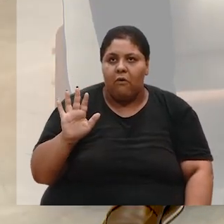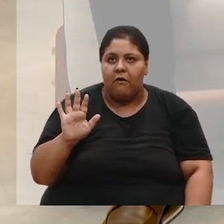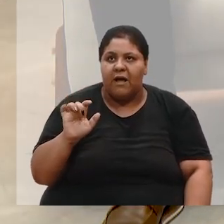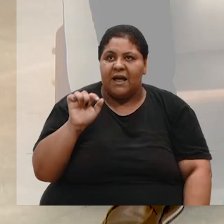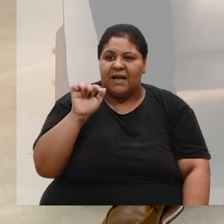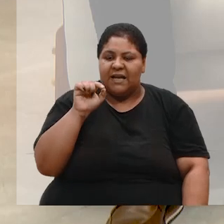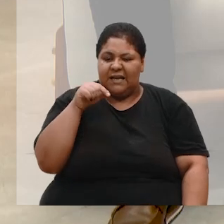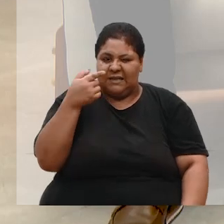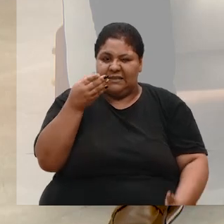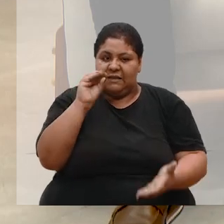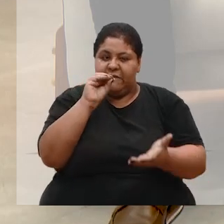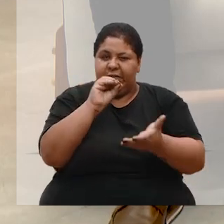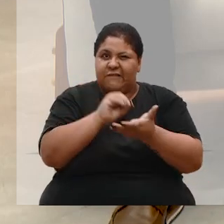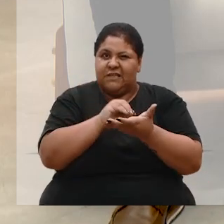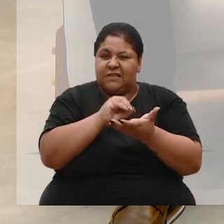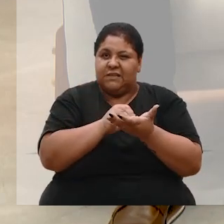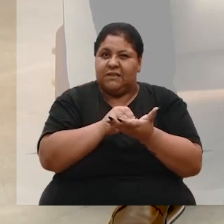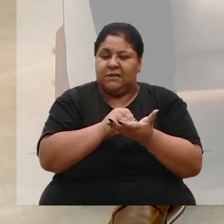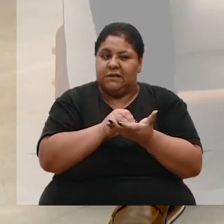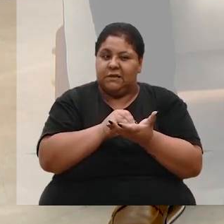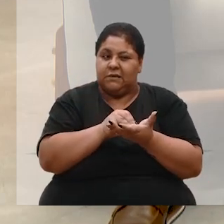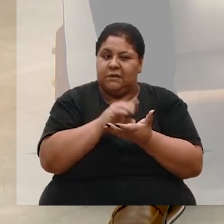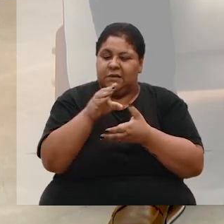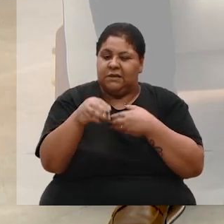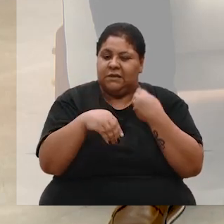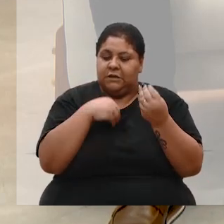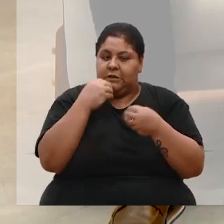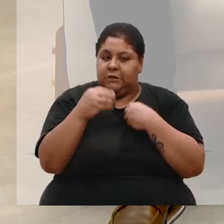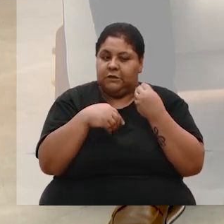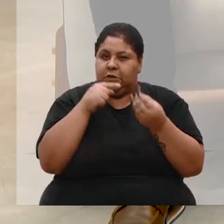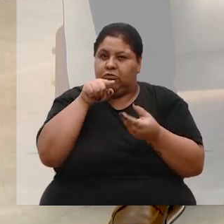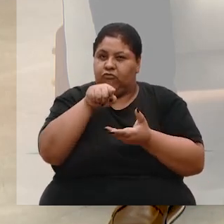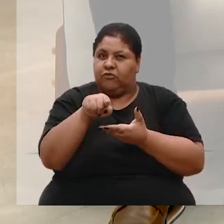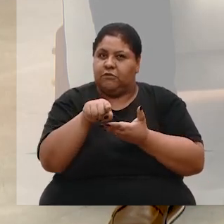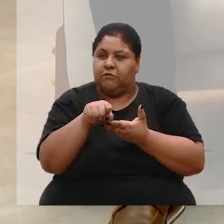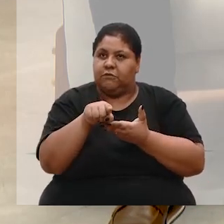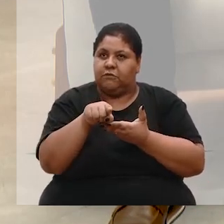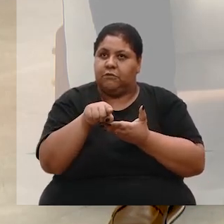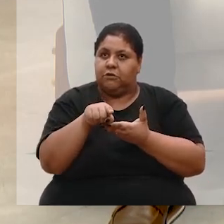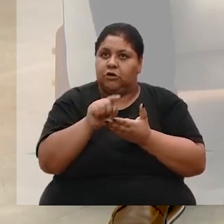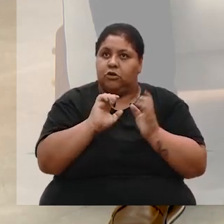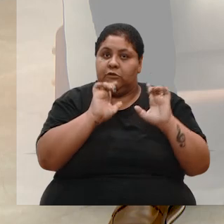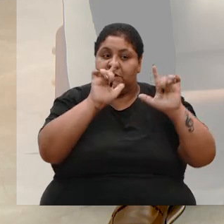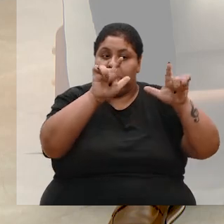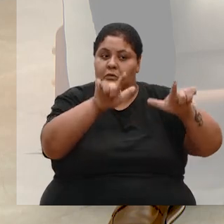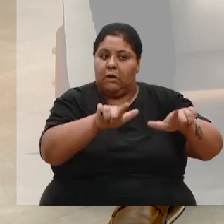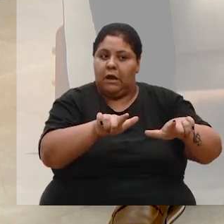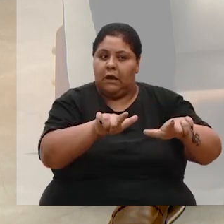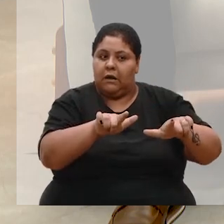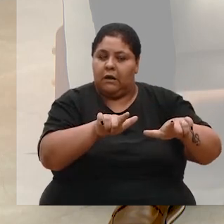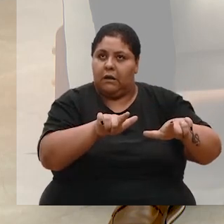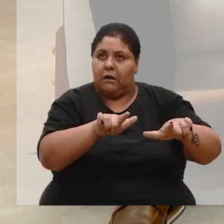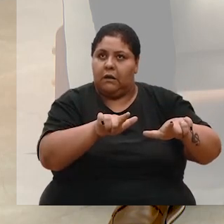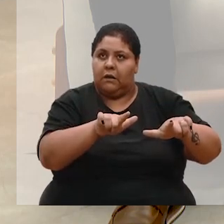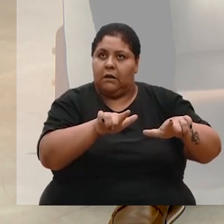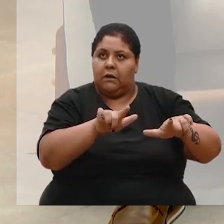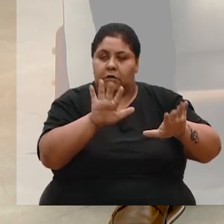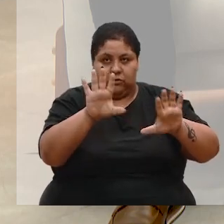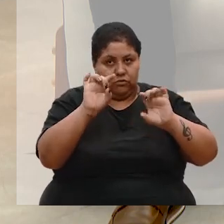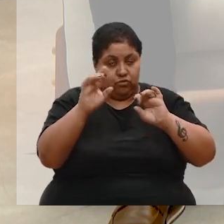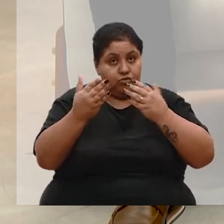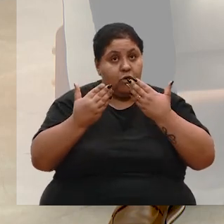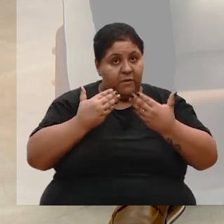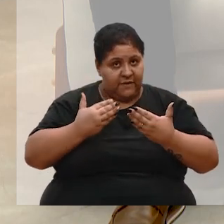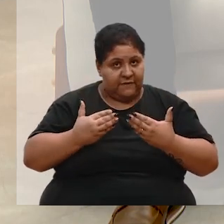essa falta e sensação de você estar num ambiente, que essa é uma análise que